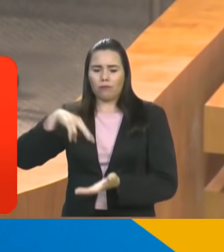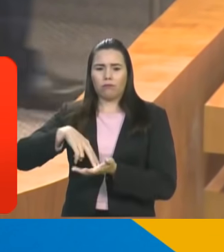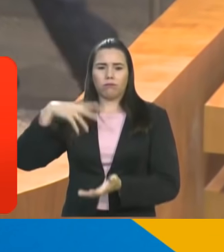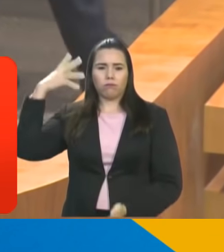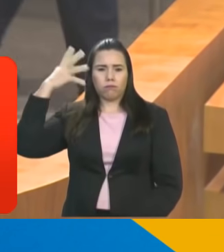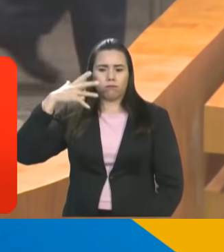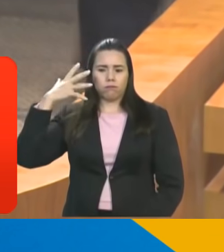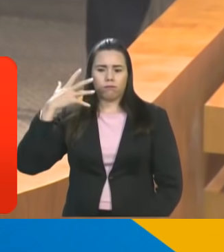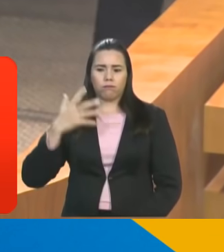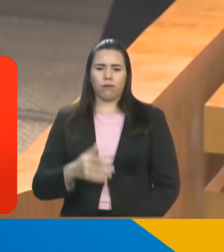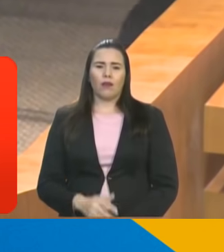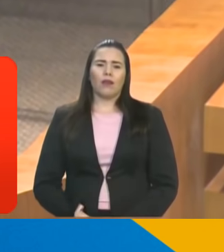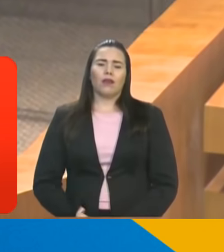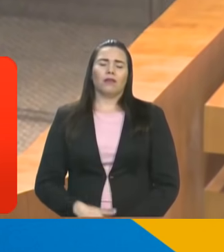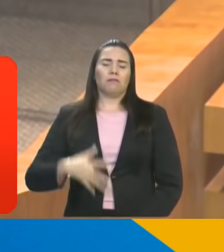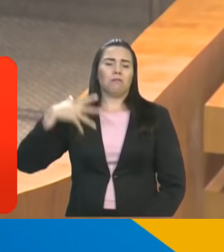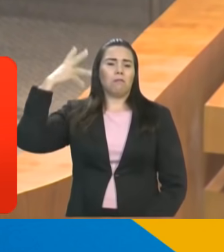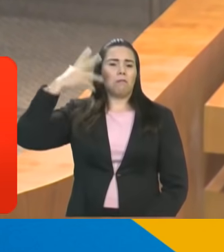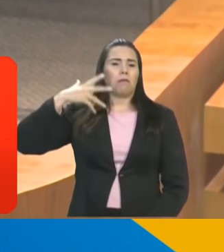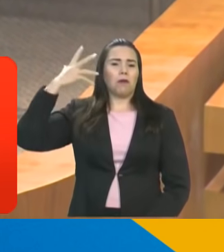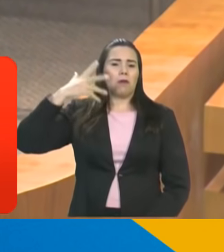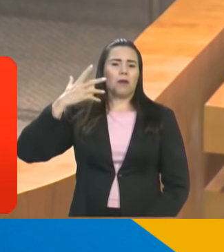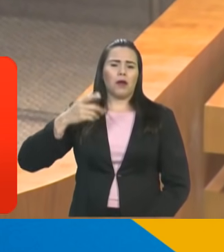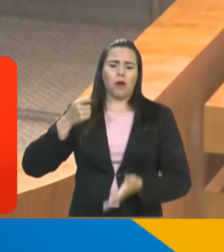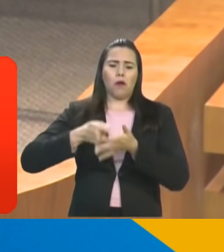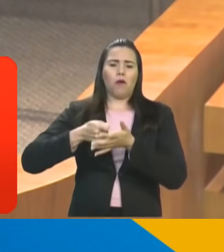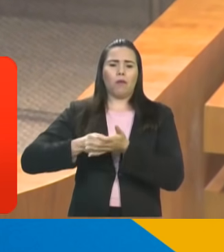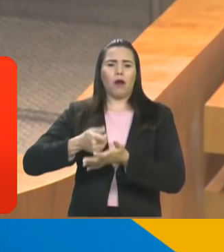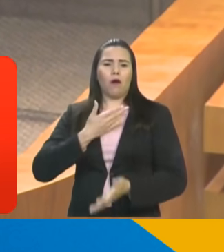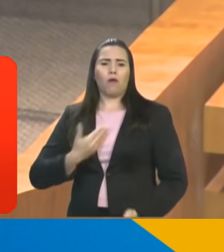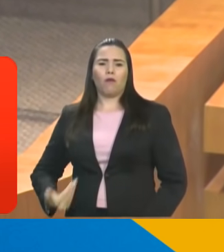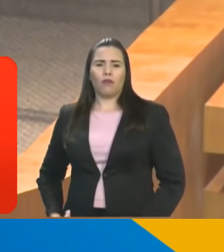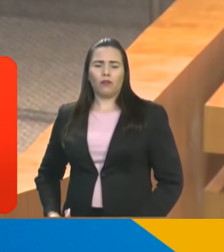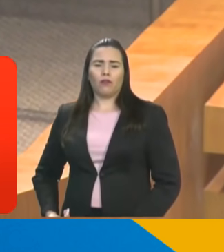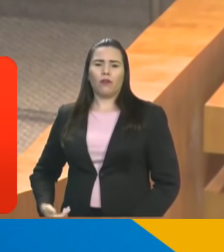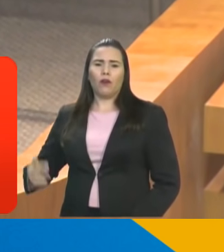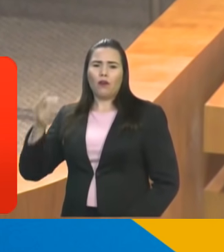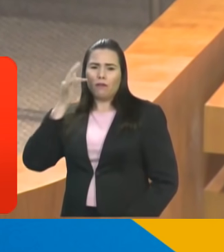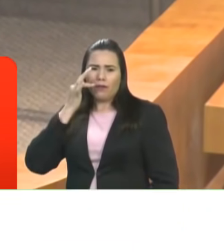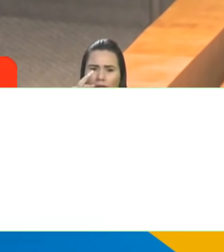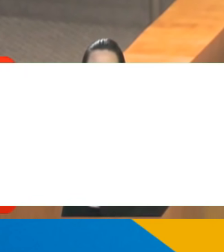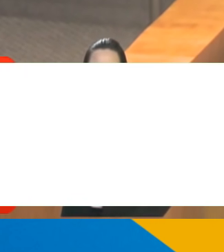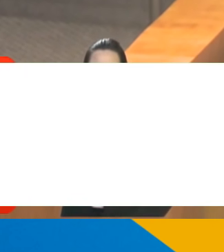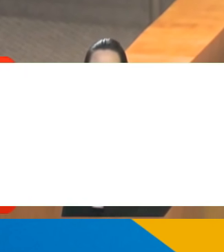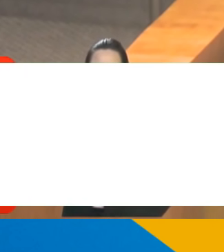um discurso de cobrança ao governador Flávio Dino e